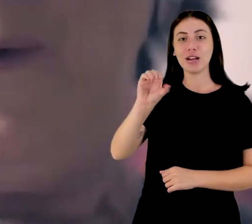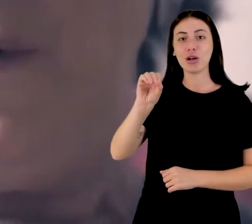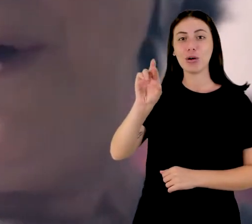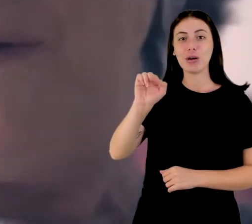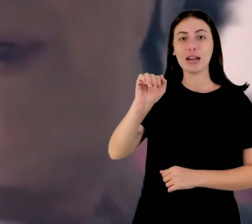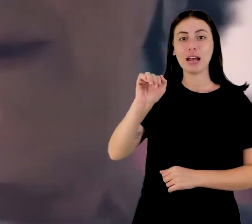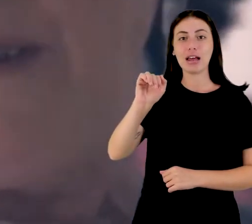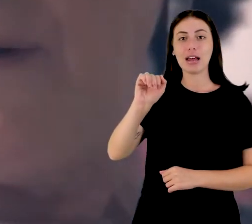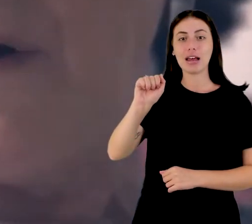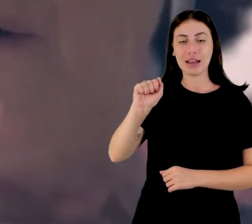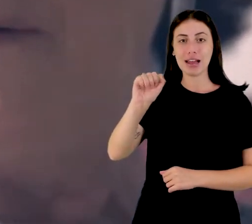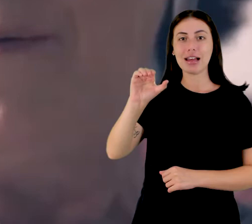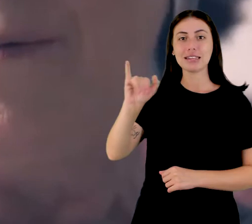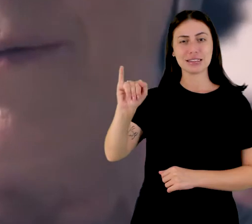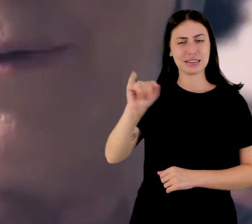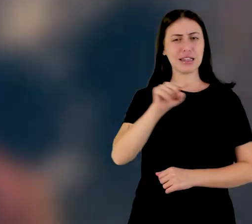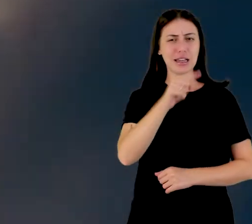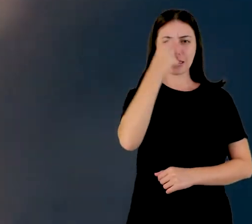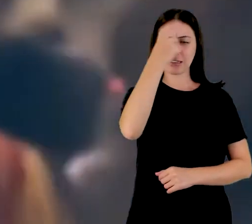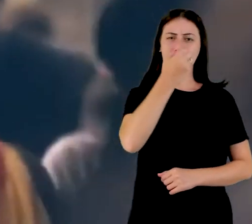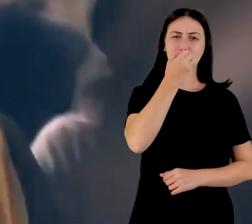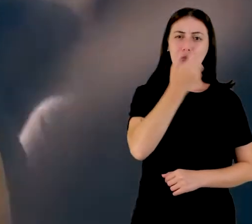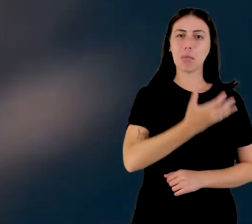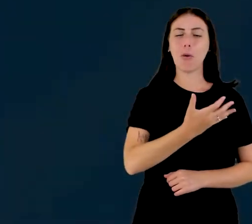Maíra é lua e Coraci é sol.